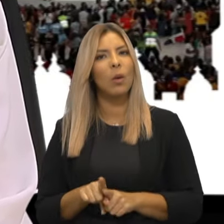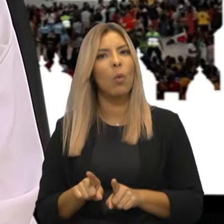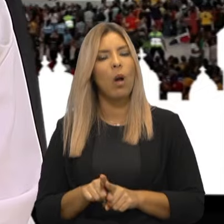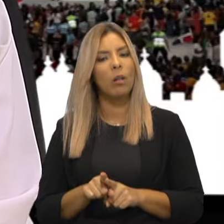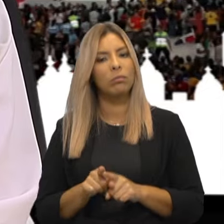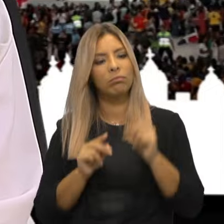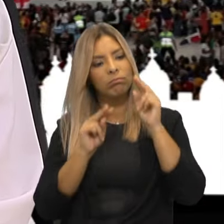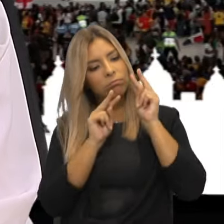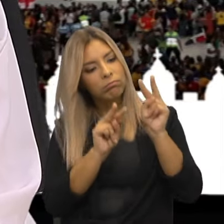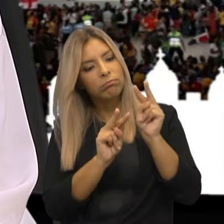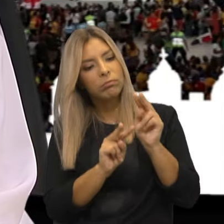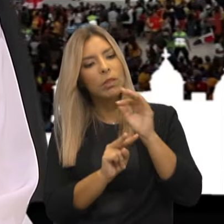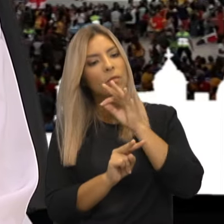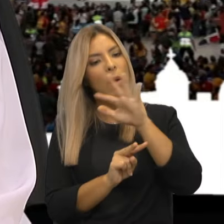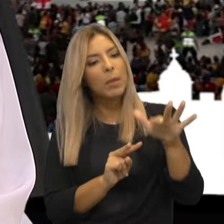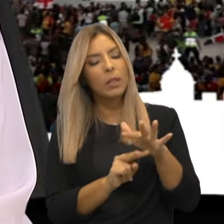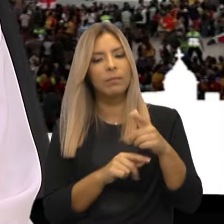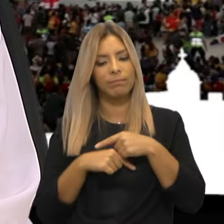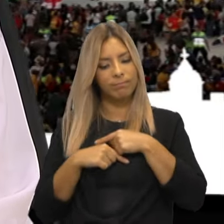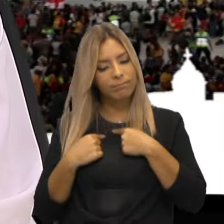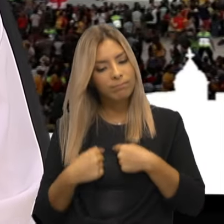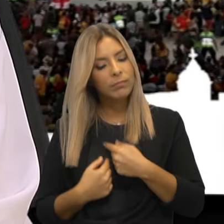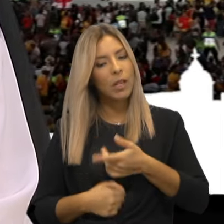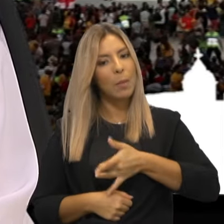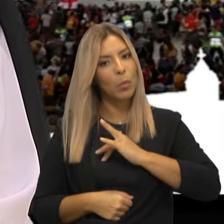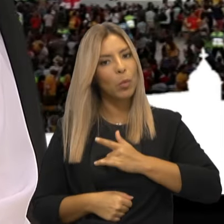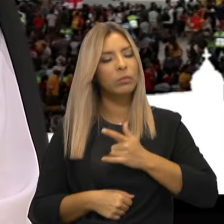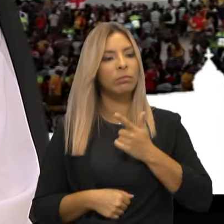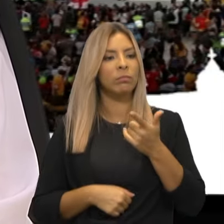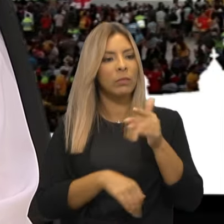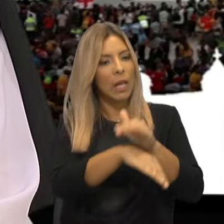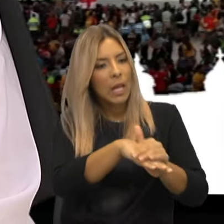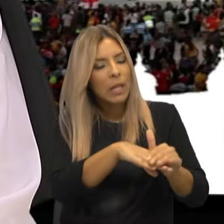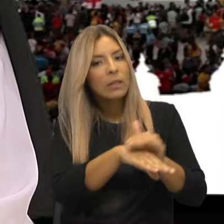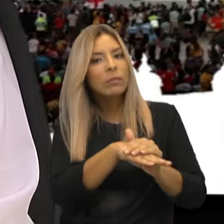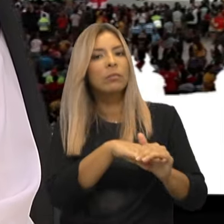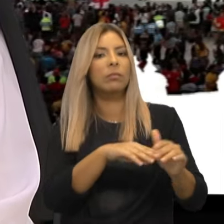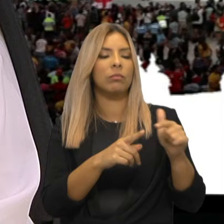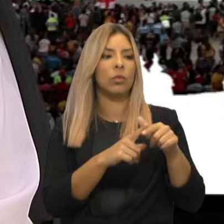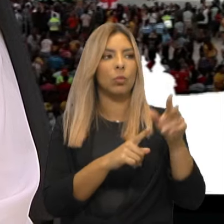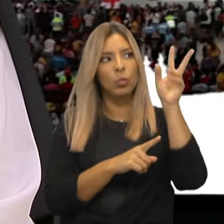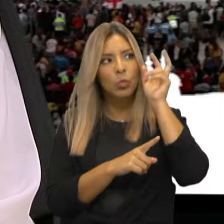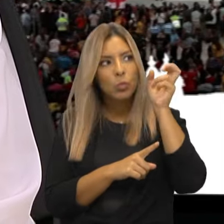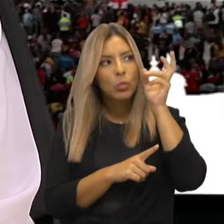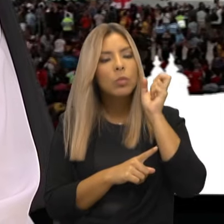famílias, com amor, com carinho, conhecê-las melhor e escutá-las.